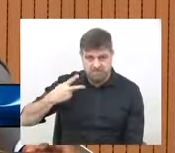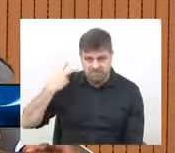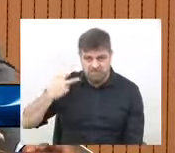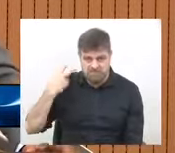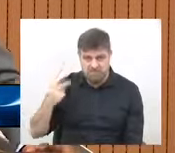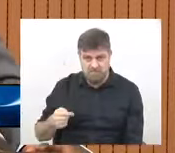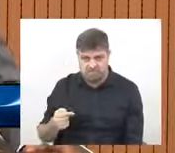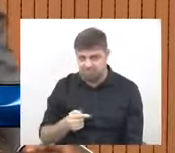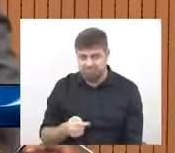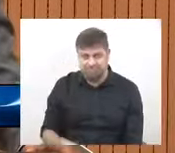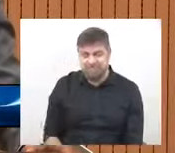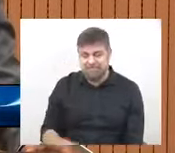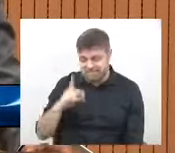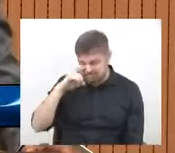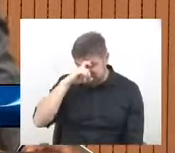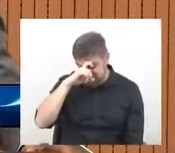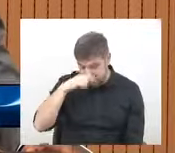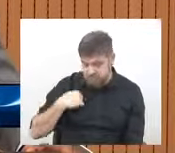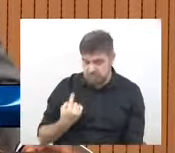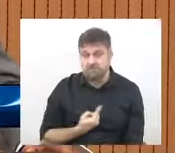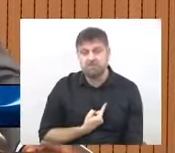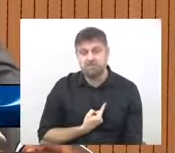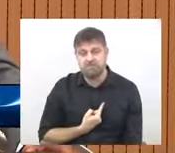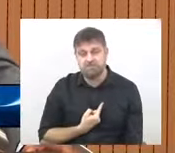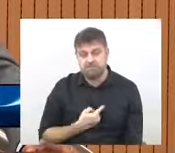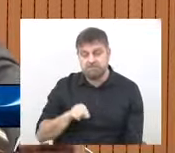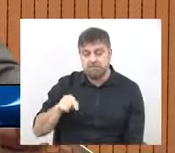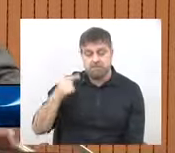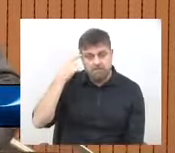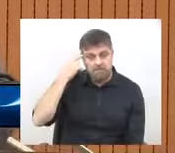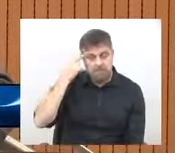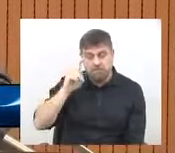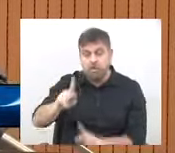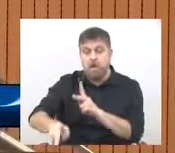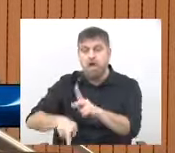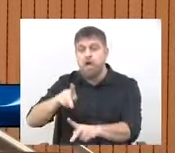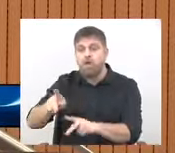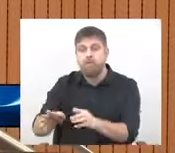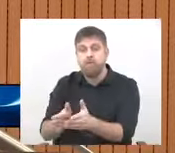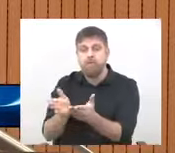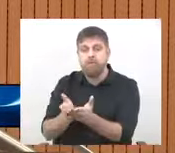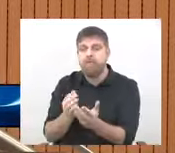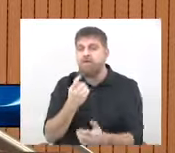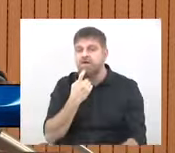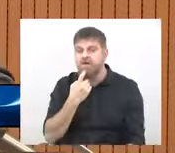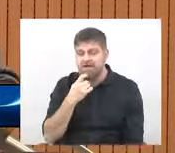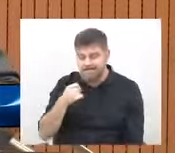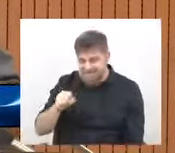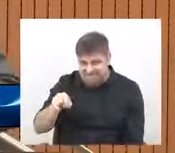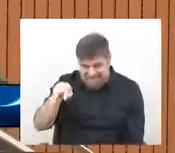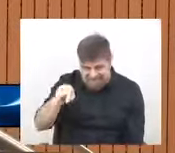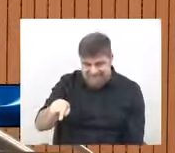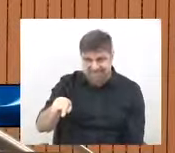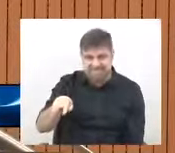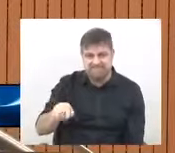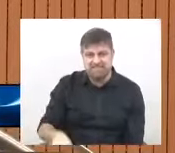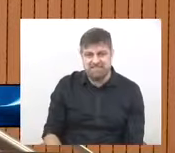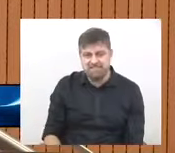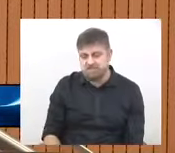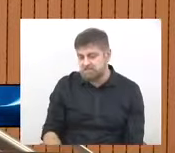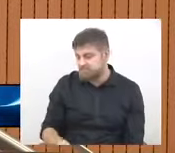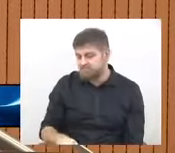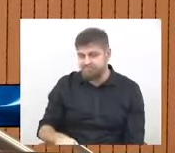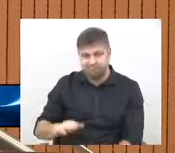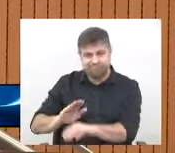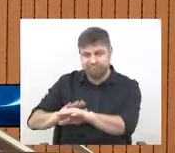se os vereadores aqui estão difícil para a gente, você imagine para a população de Campinas se deixar eles correrem